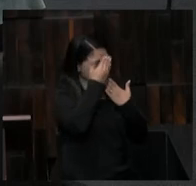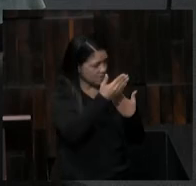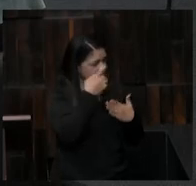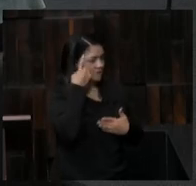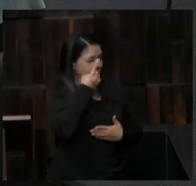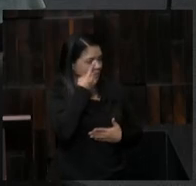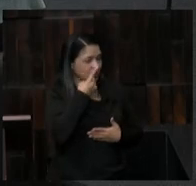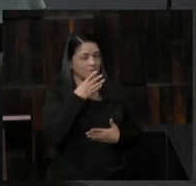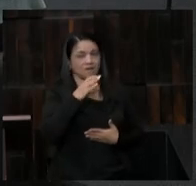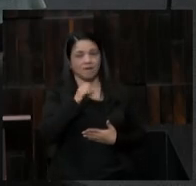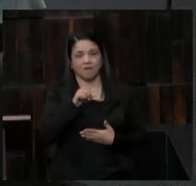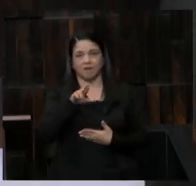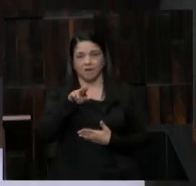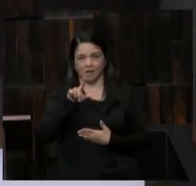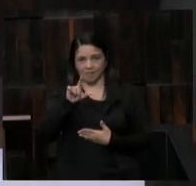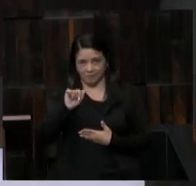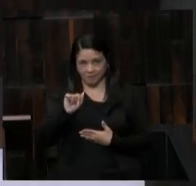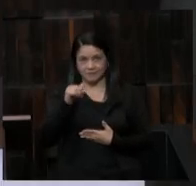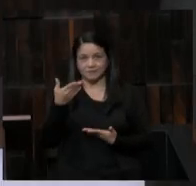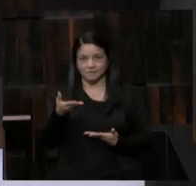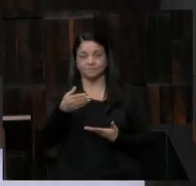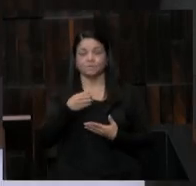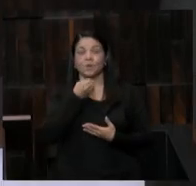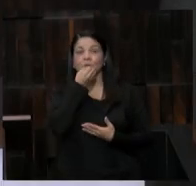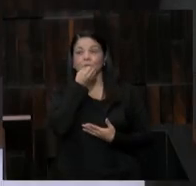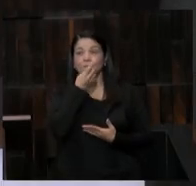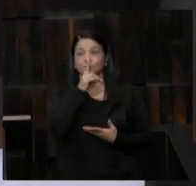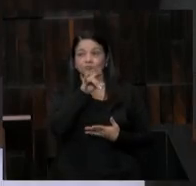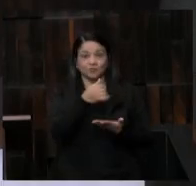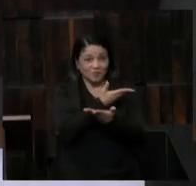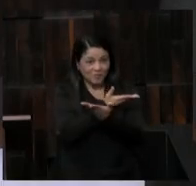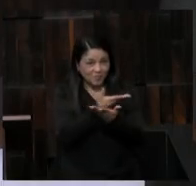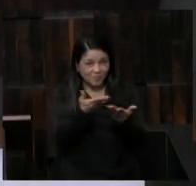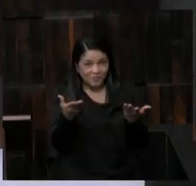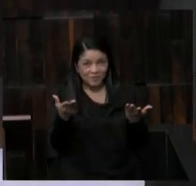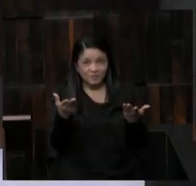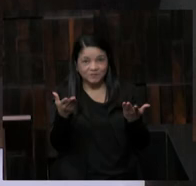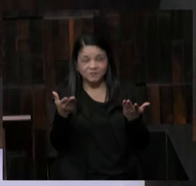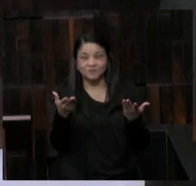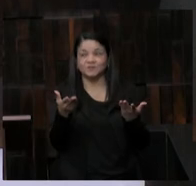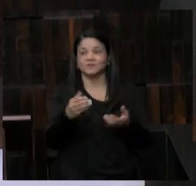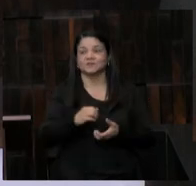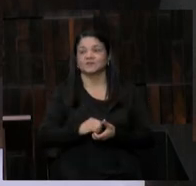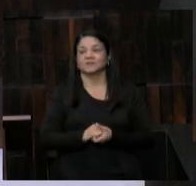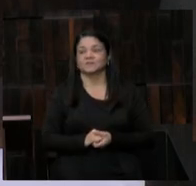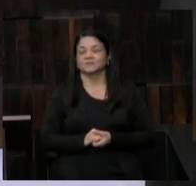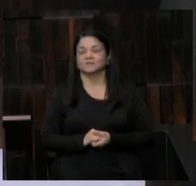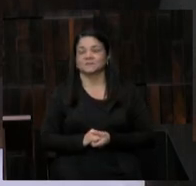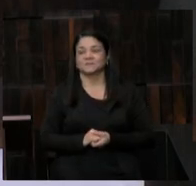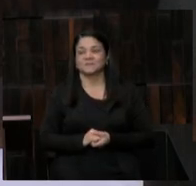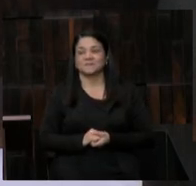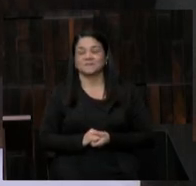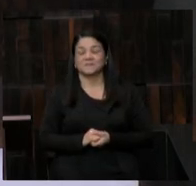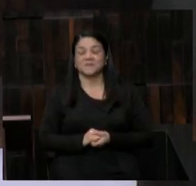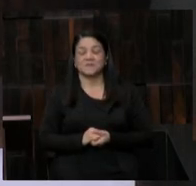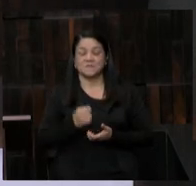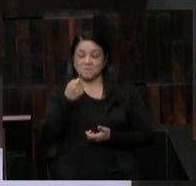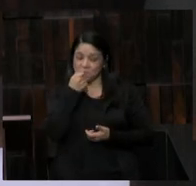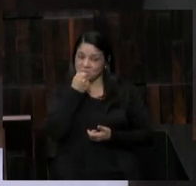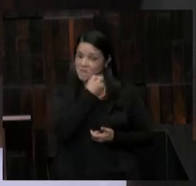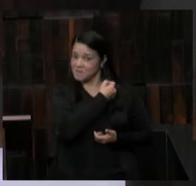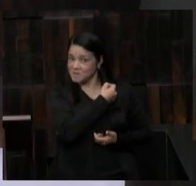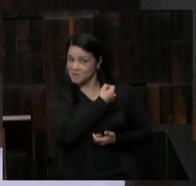Carla. Primeiro, bom dia a todos. Sem microfone. Falando fora do microfone, para